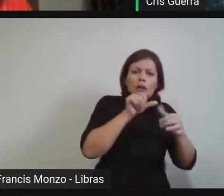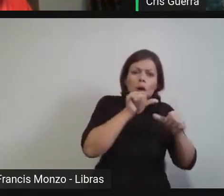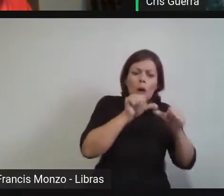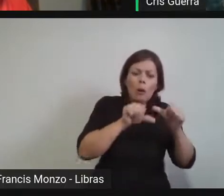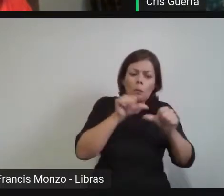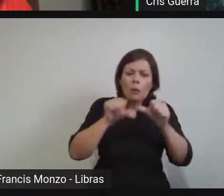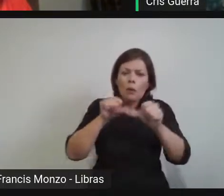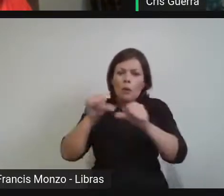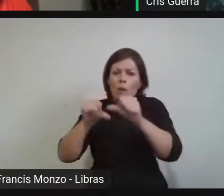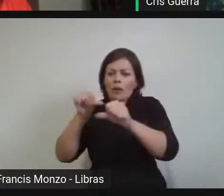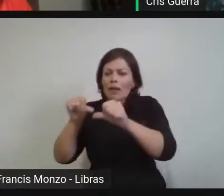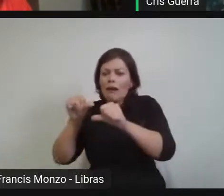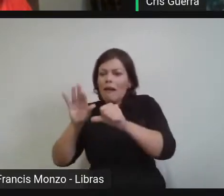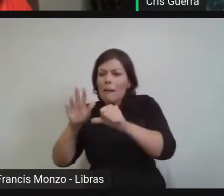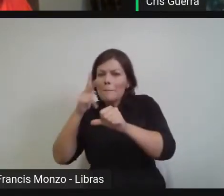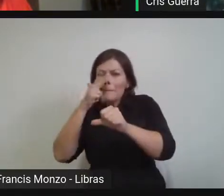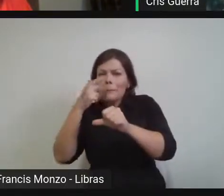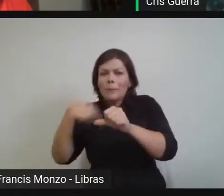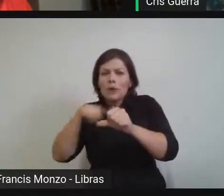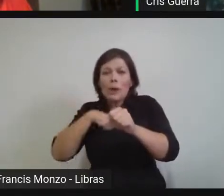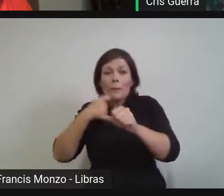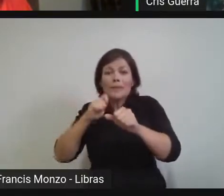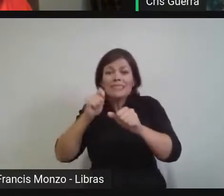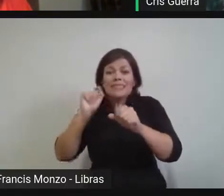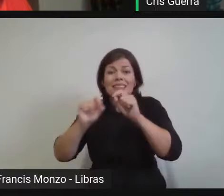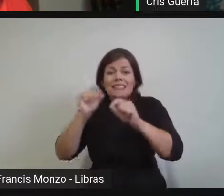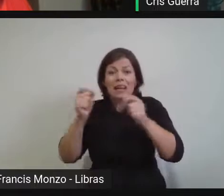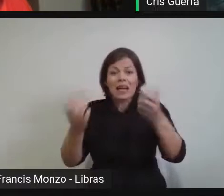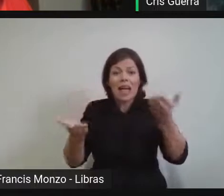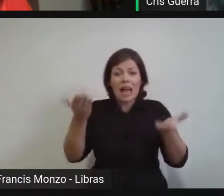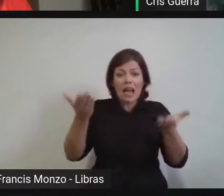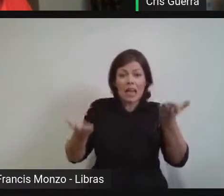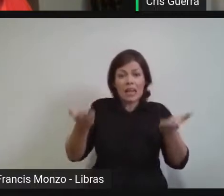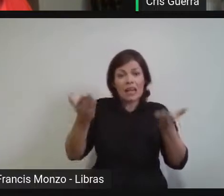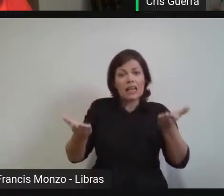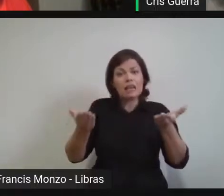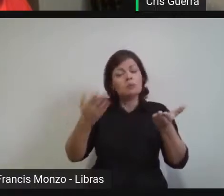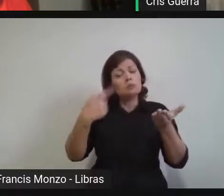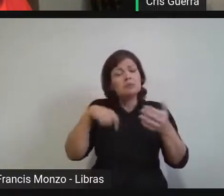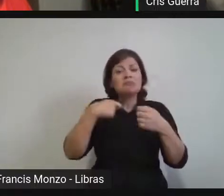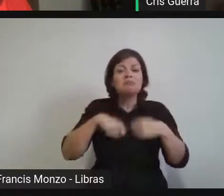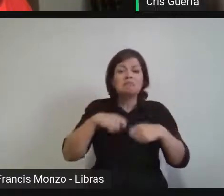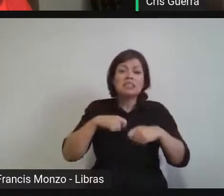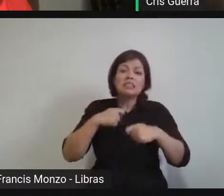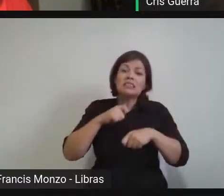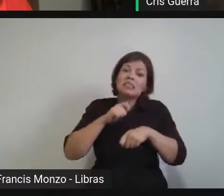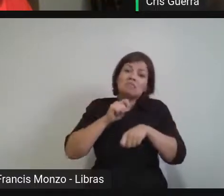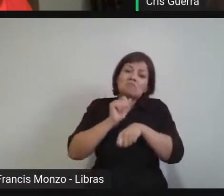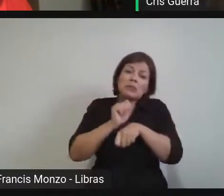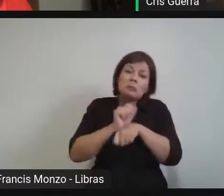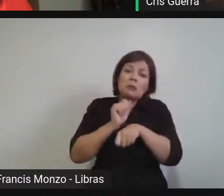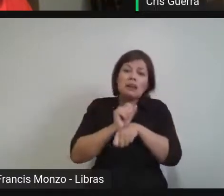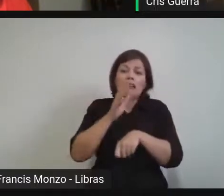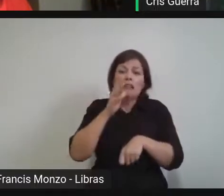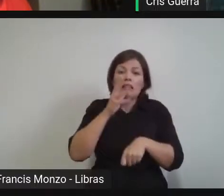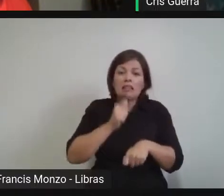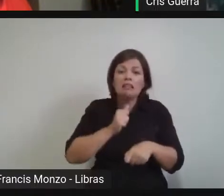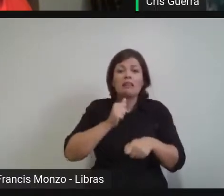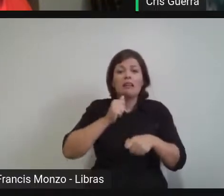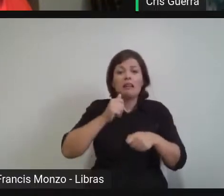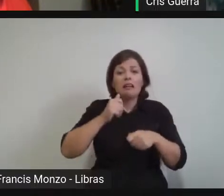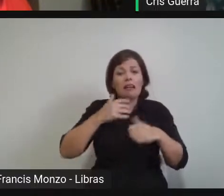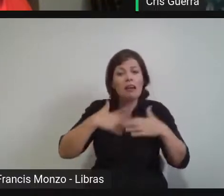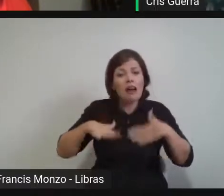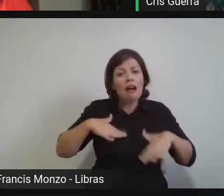esse equilíbrio, ele é atingido através desse pêndulo para aí,